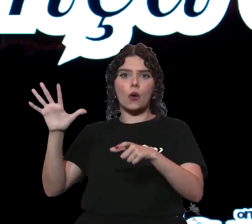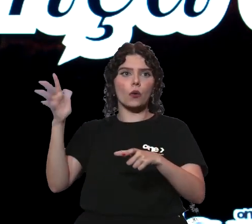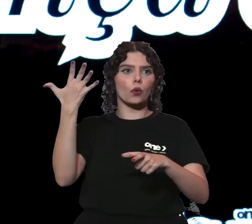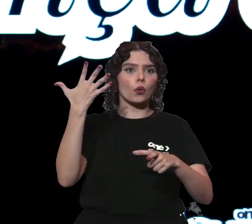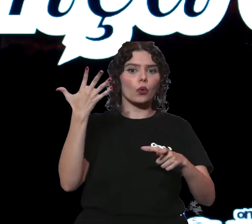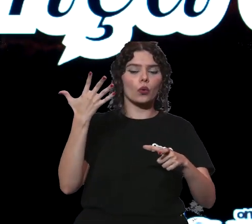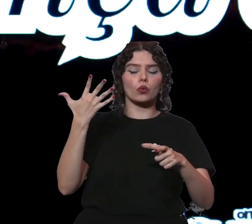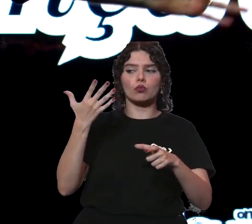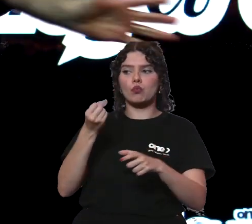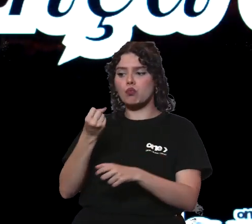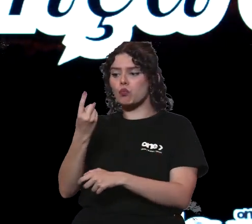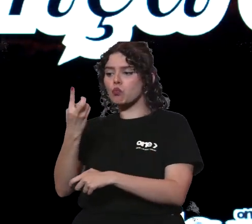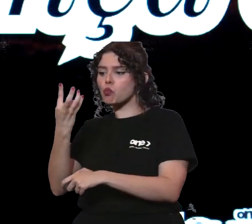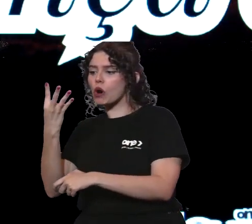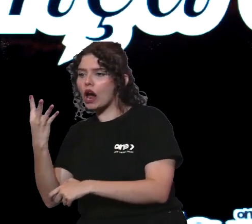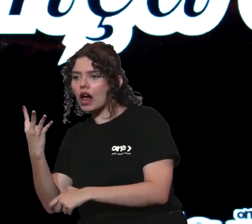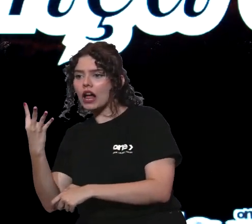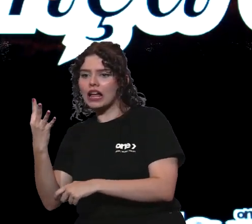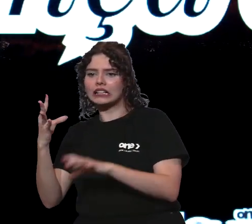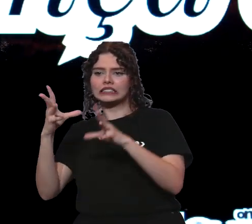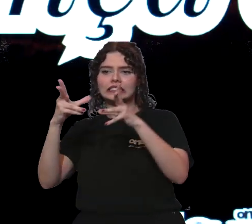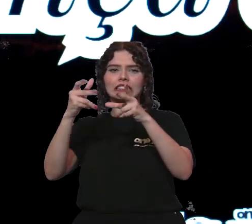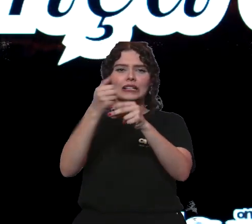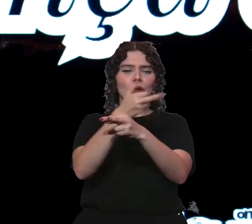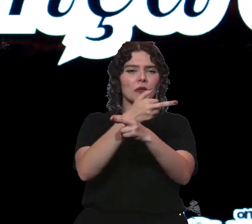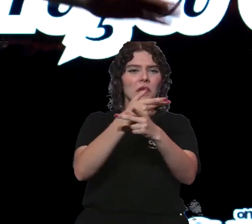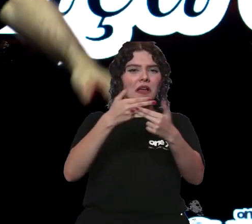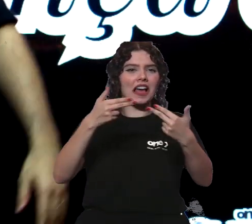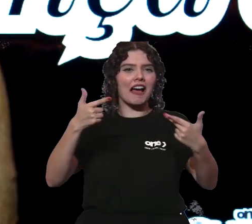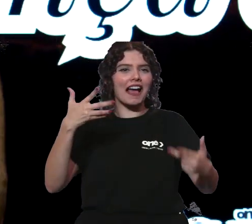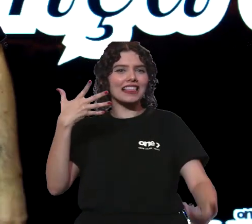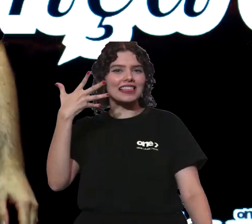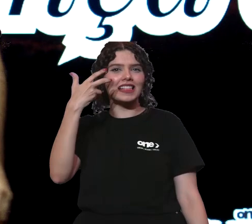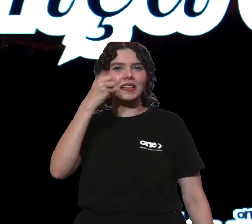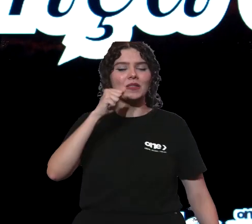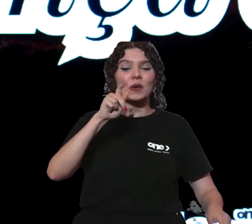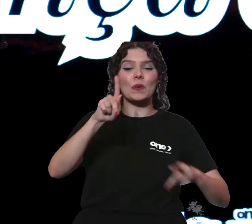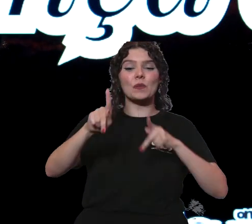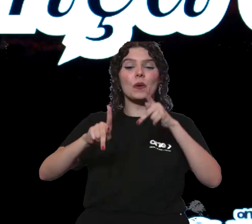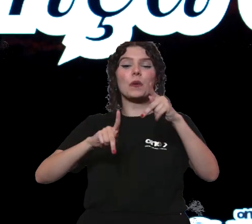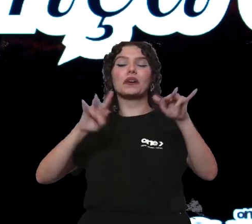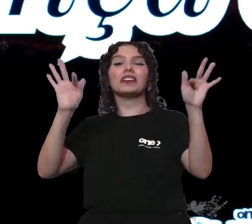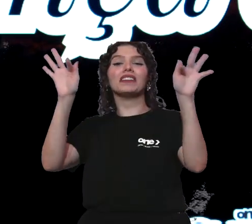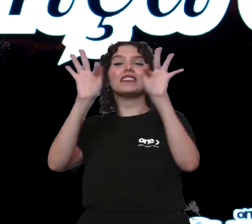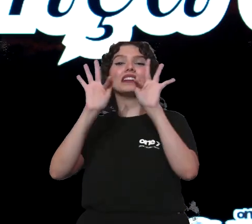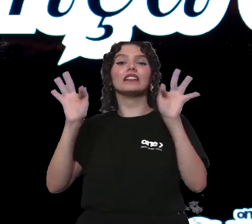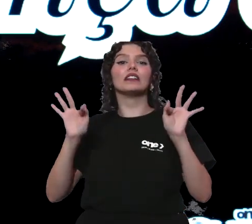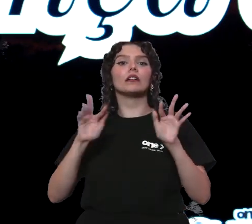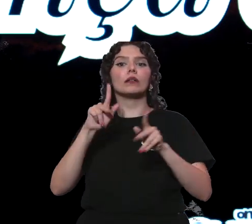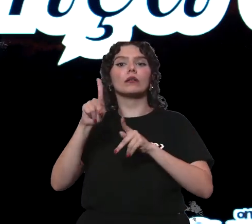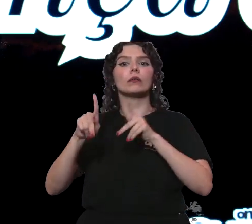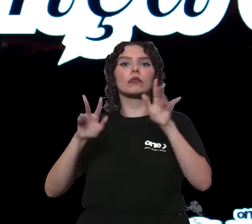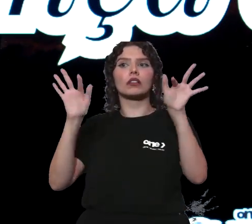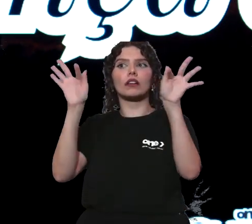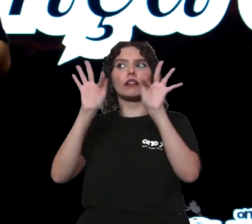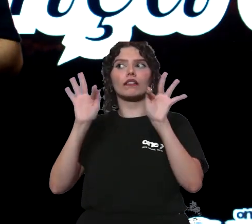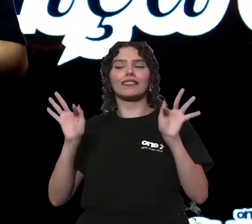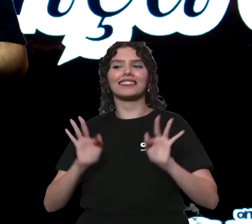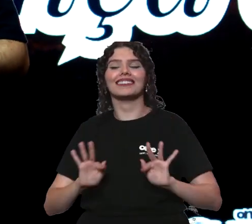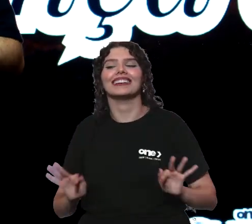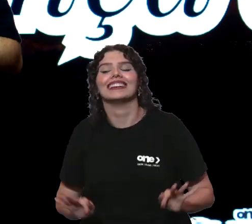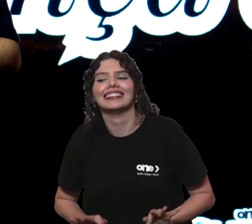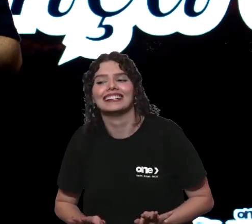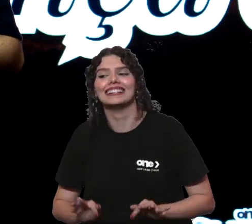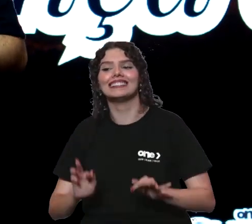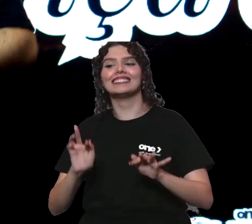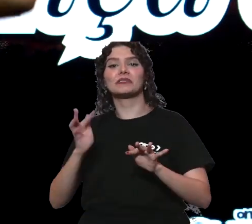essas coisas que eu descrevi. Estava tudo lindo, o povo estava feliz. Gente, para vocês terem noção, o povo estava feliz com um político. Olha só que